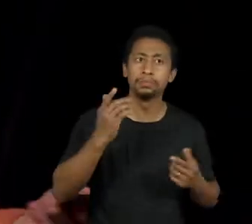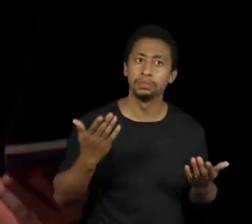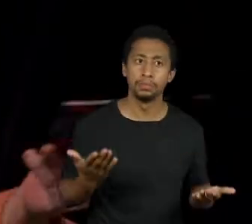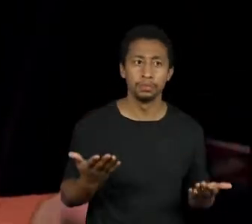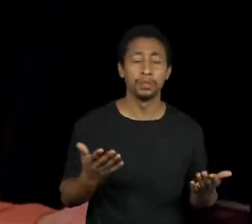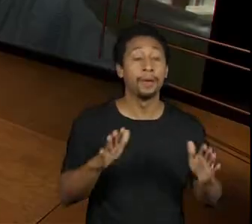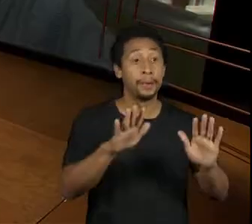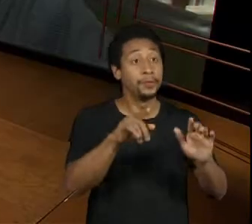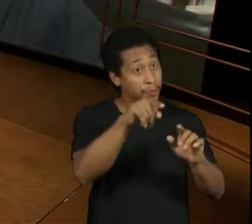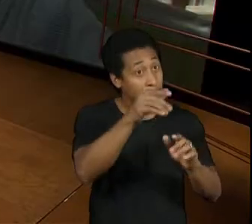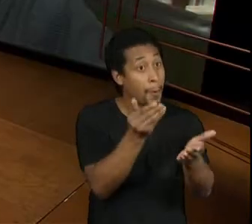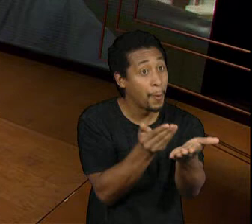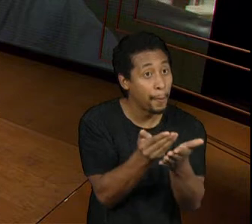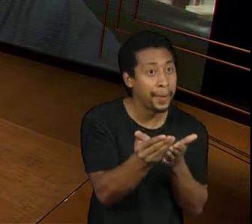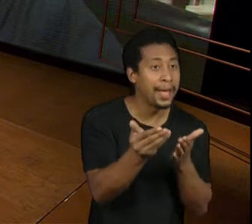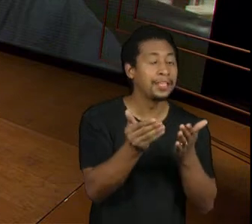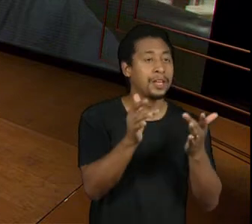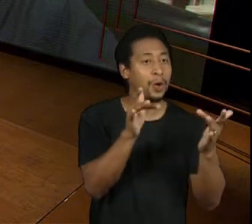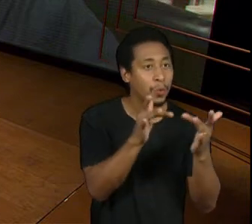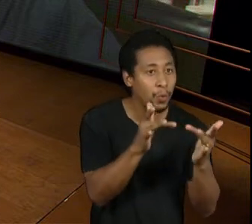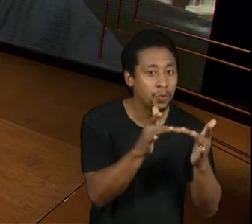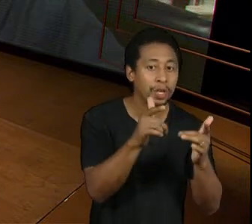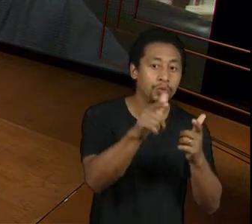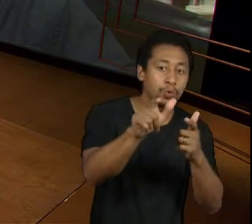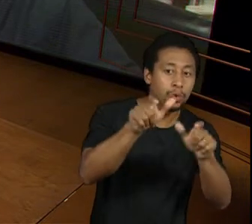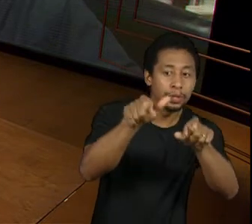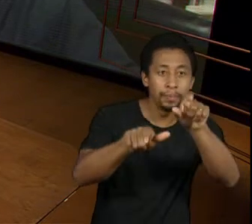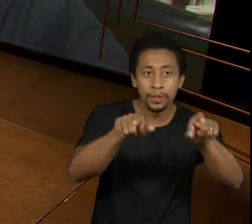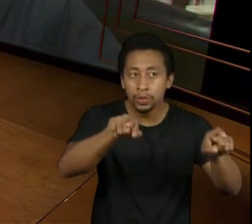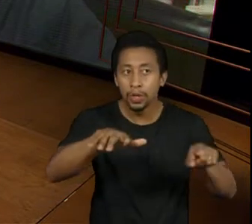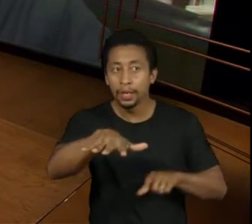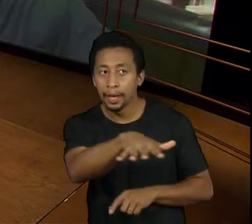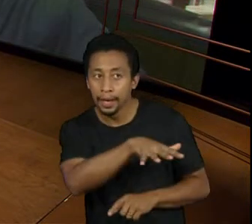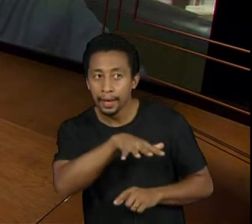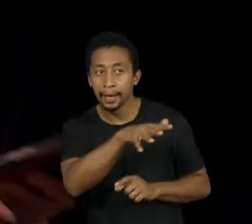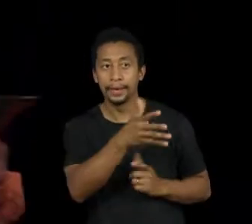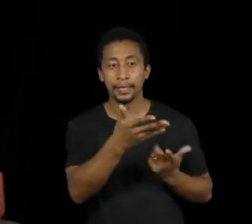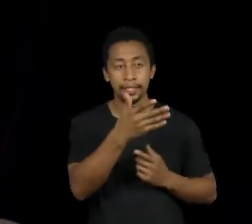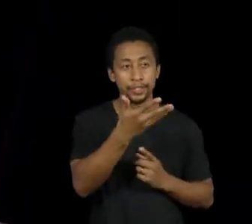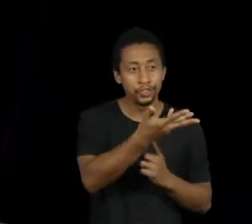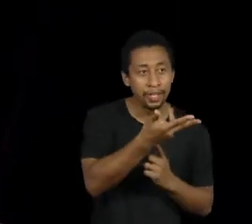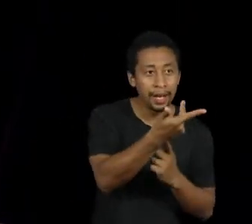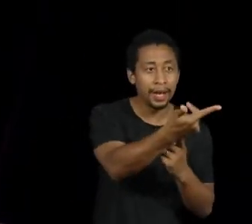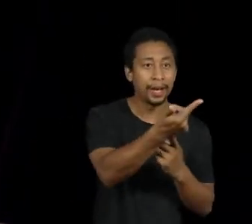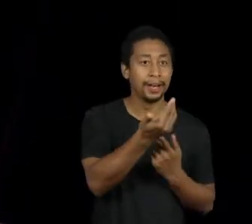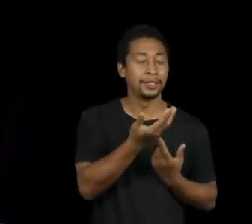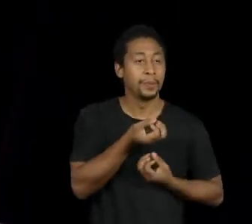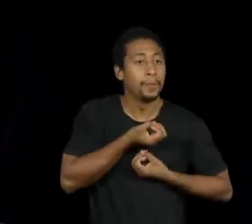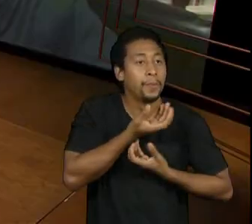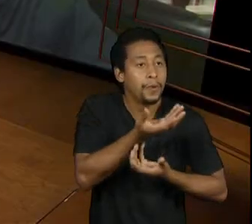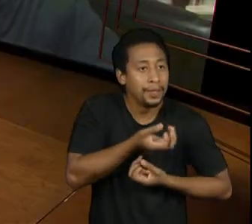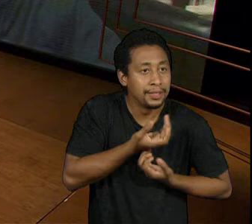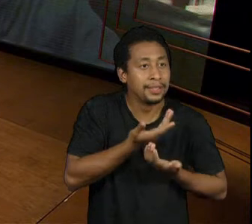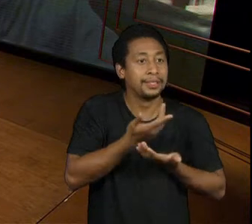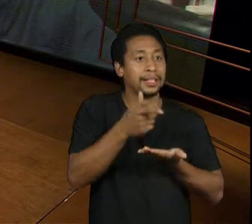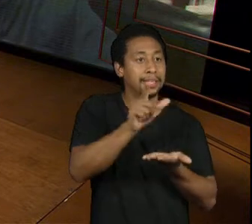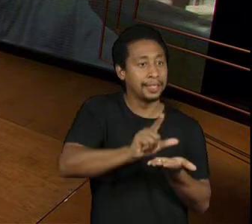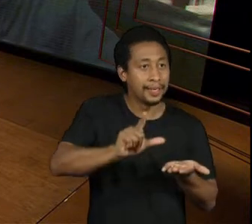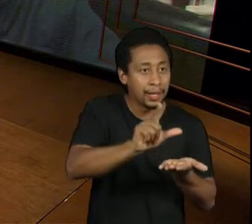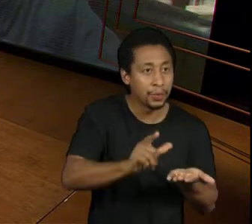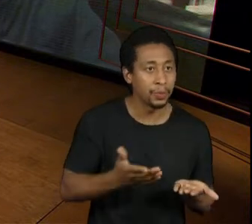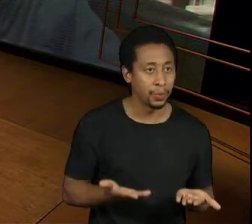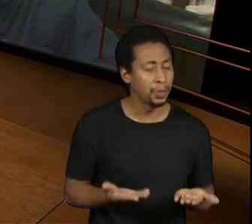toma contato também com questões mais ligadas à arte, à poesia, à literatura. Como é que foi isso?